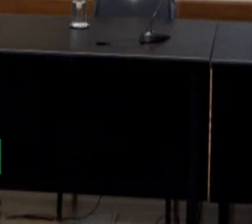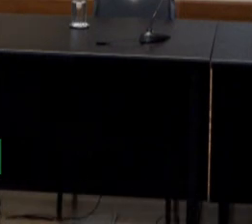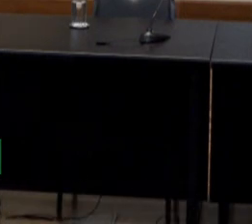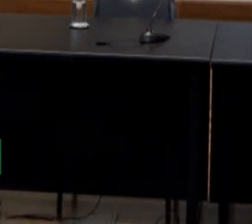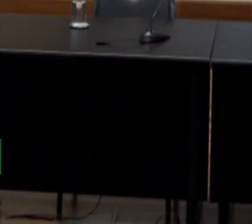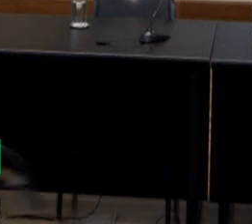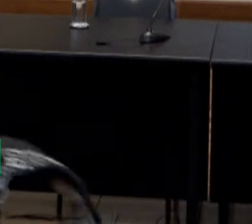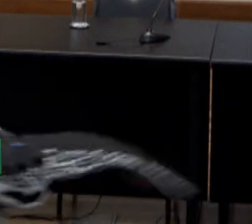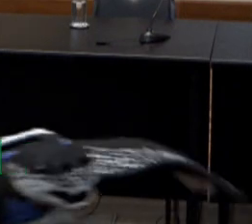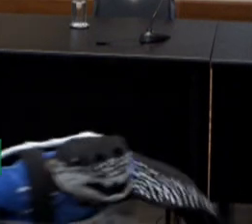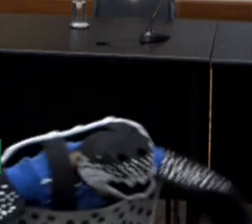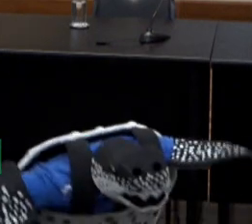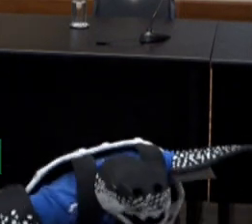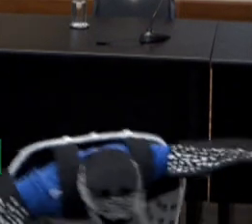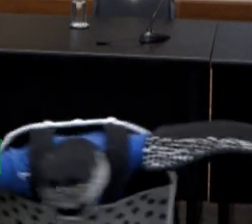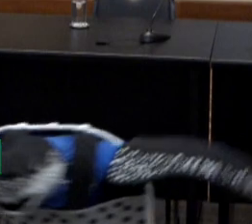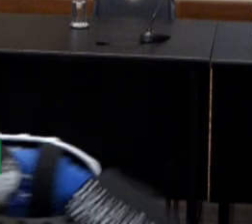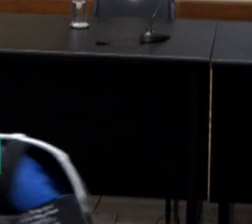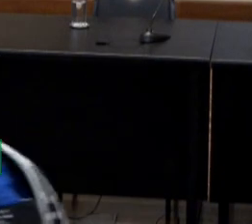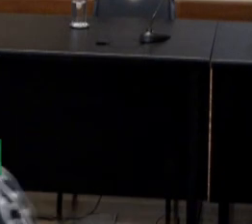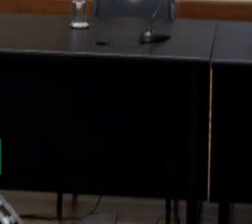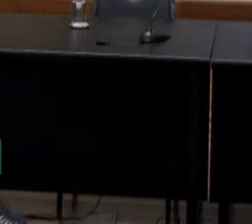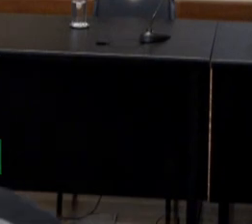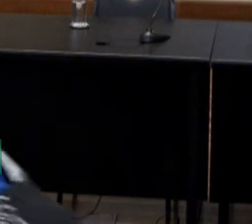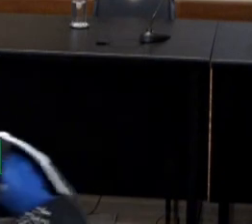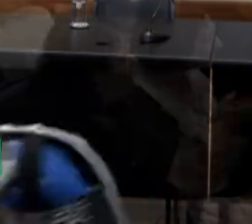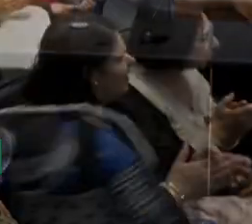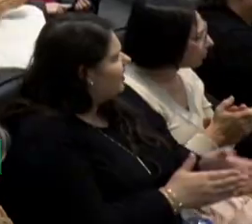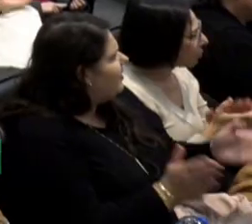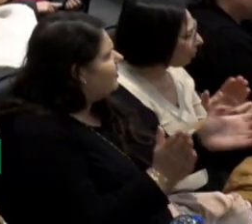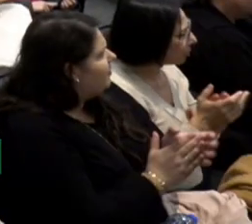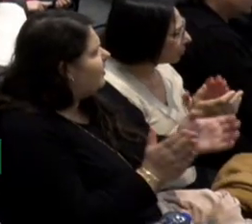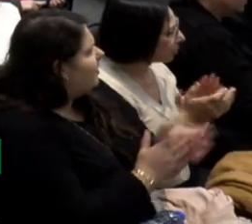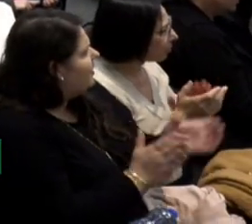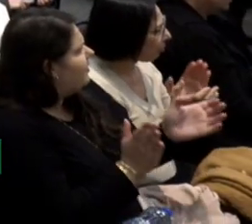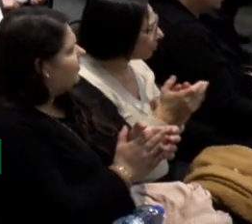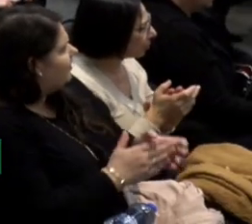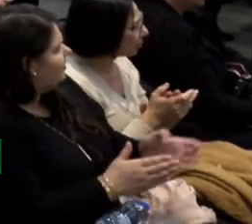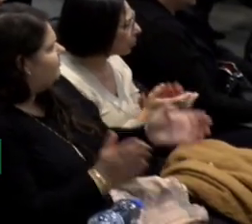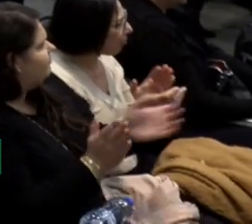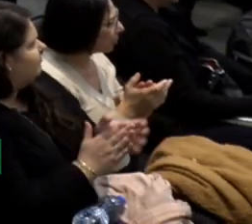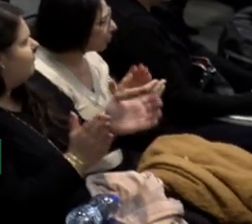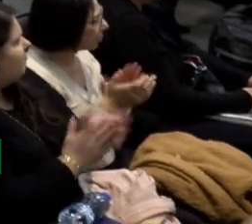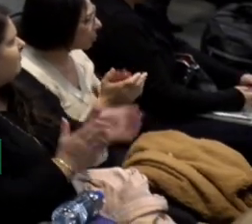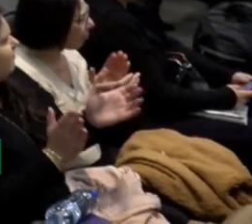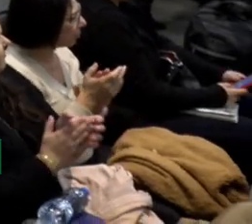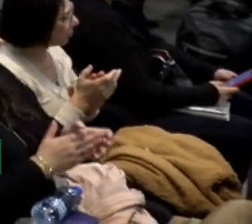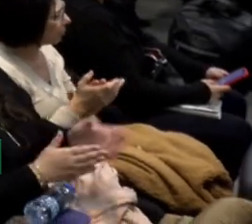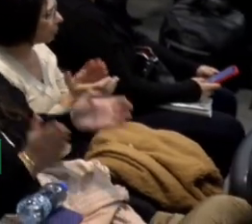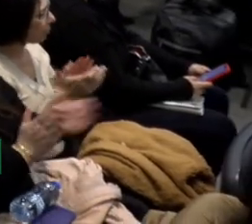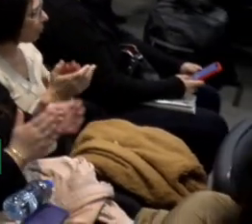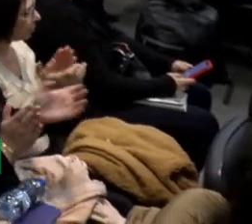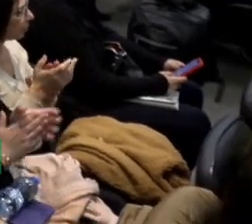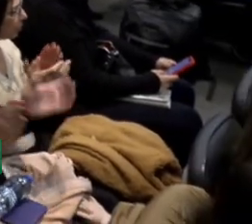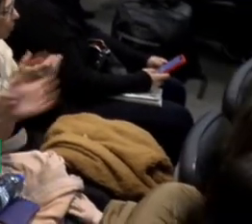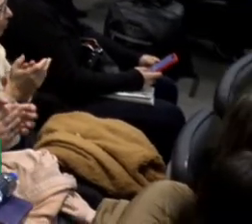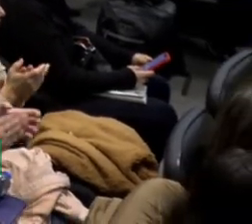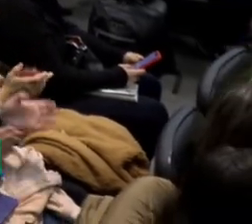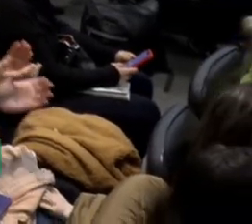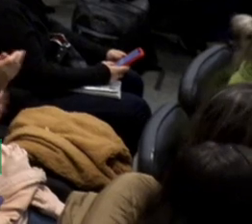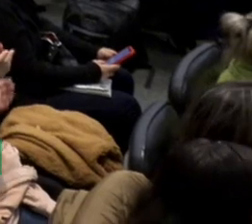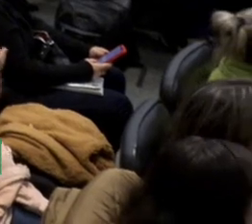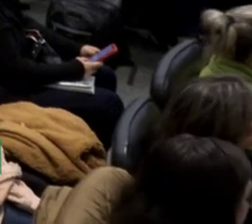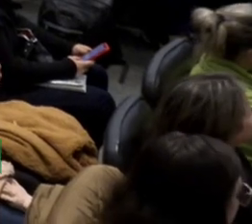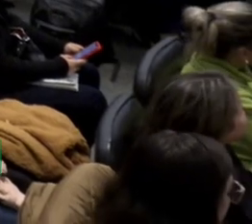vem. Grandalhona e curiosa. A maré vai, a maré vem. Com seu casco